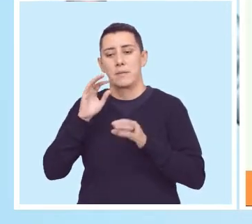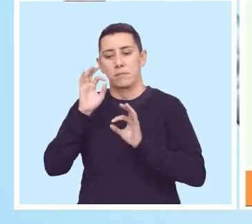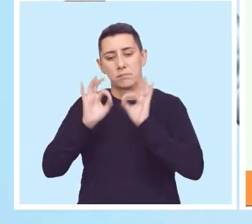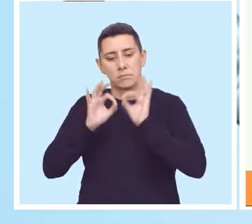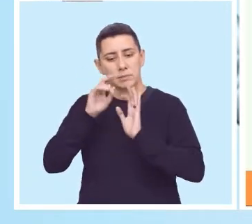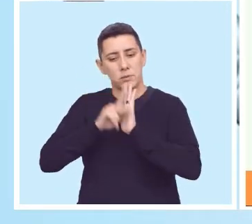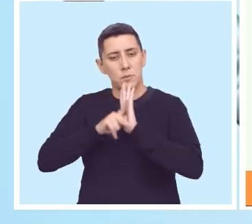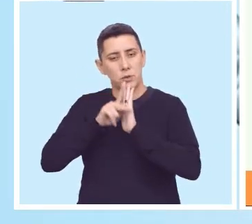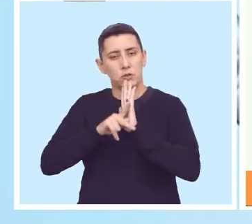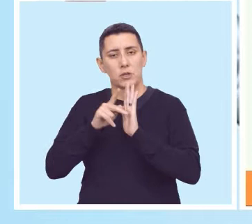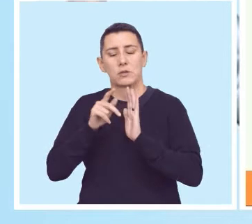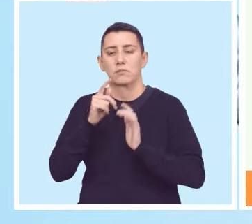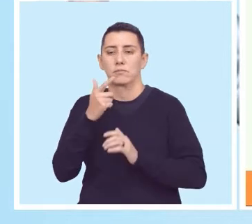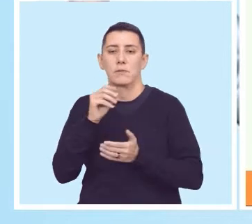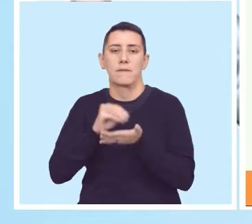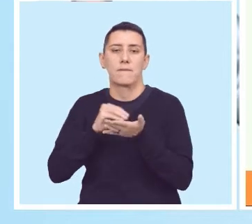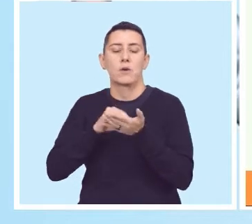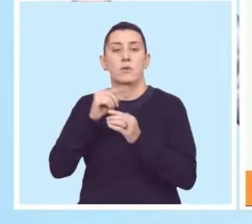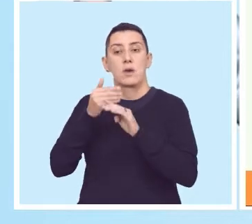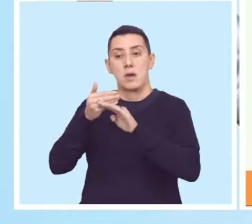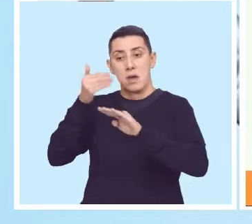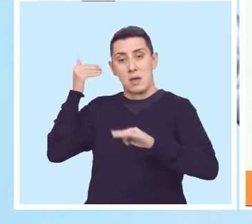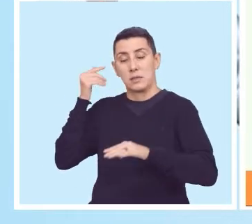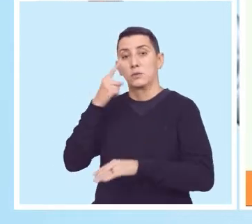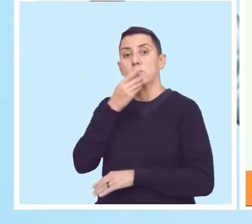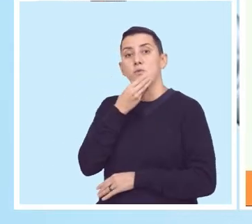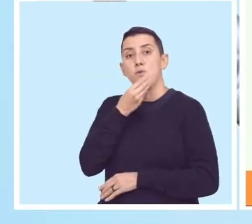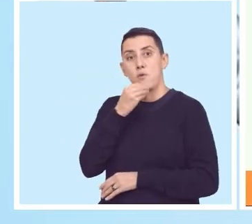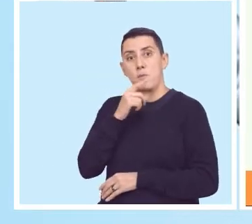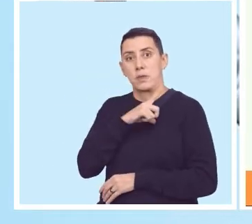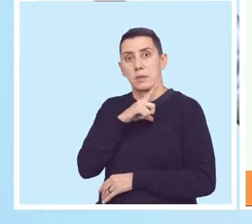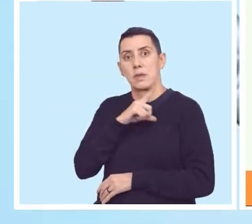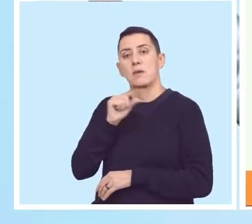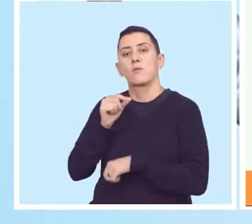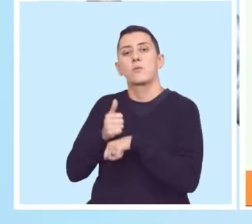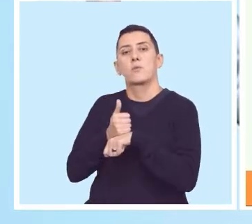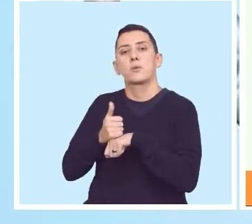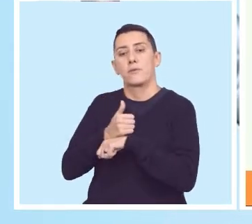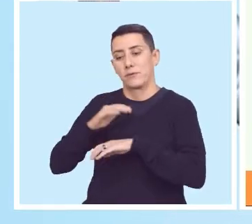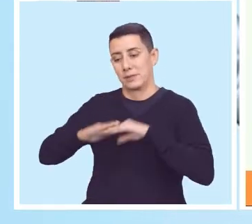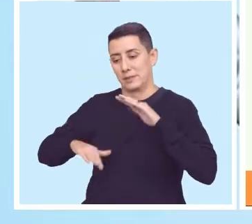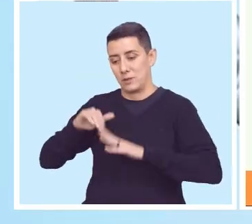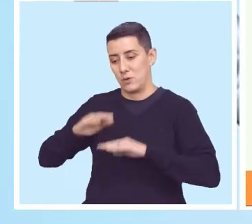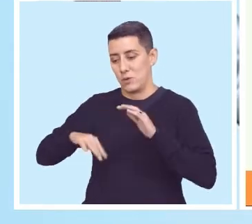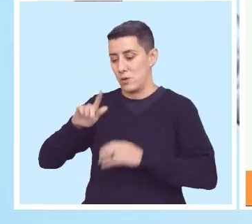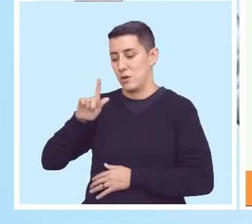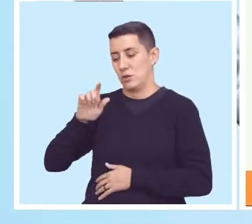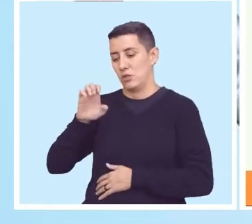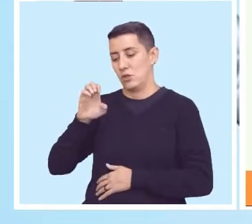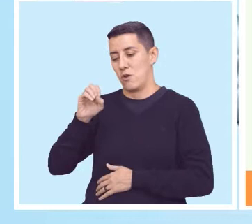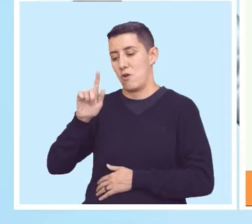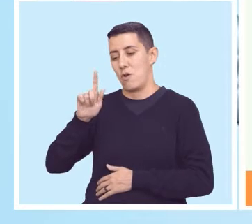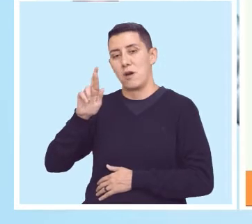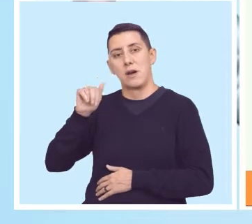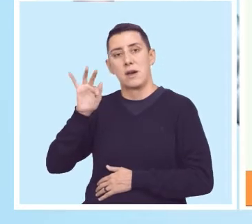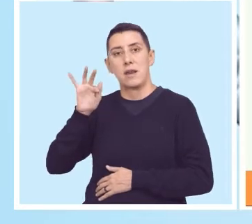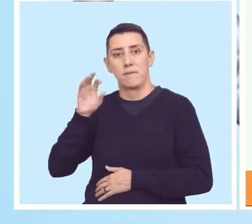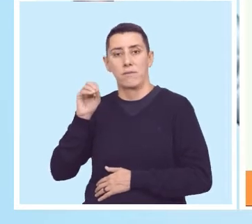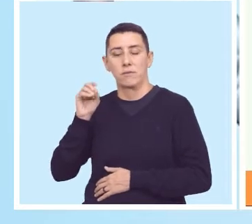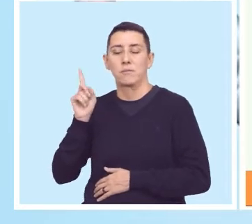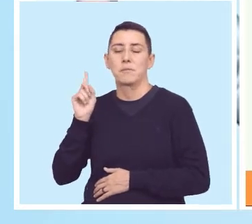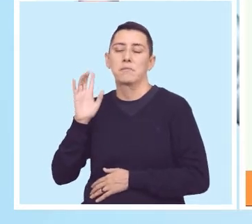nós tínhamos um geógrafo que foi fundamental no projeto, o professor Carlos Sandro, mas aqui, baseado nas